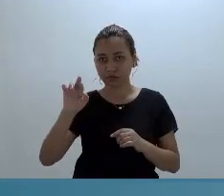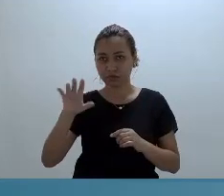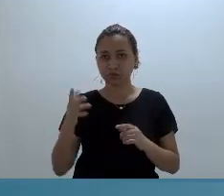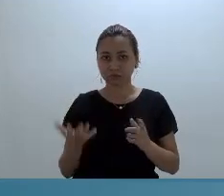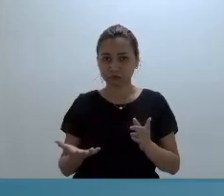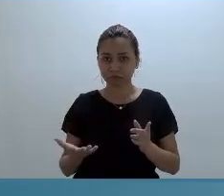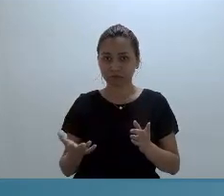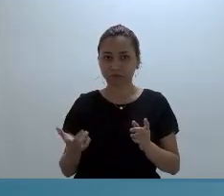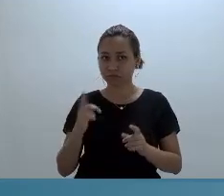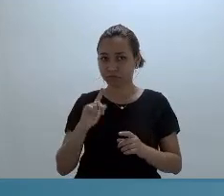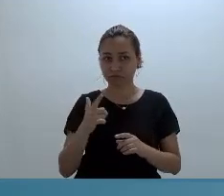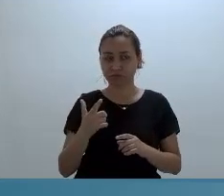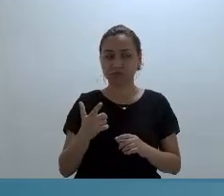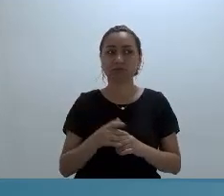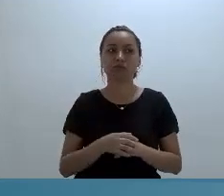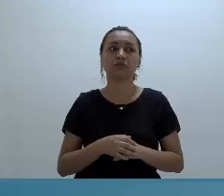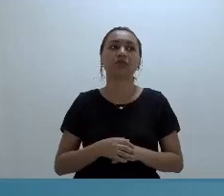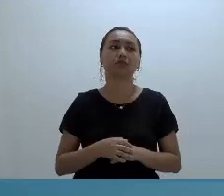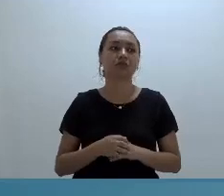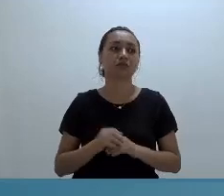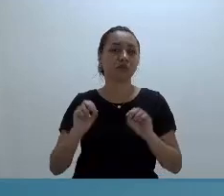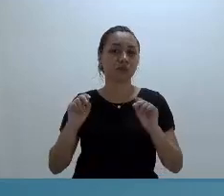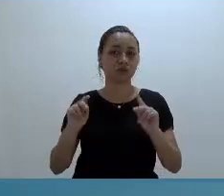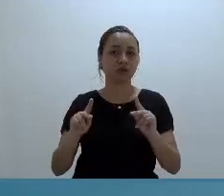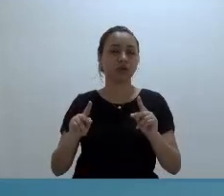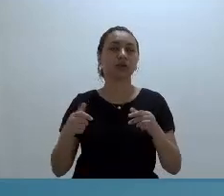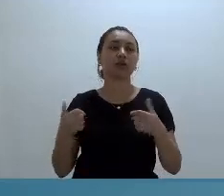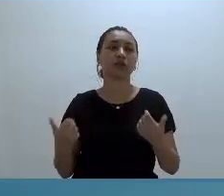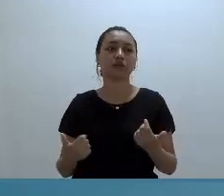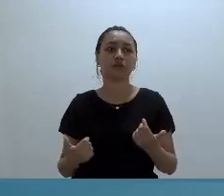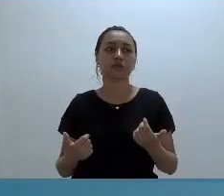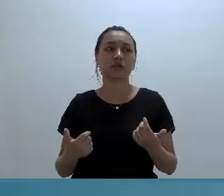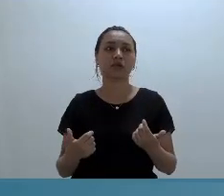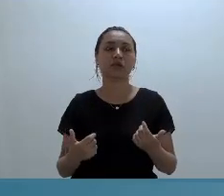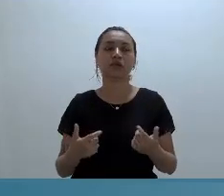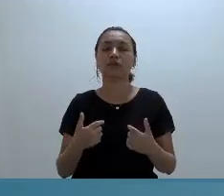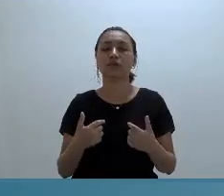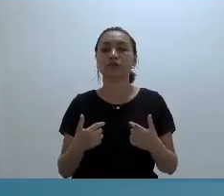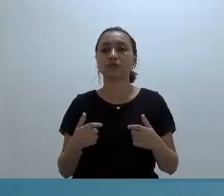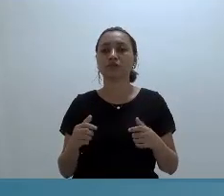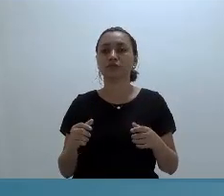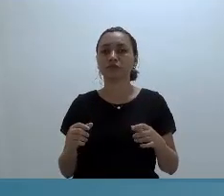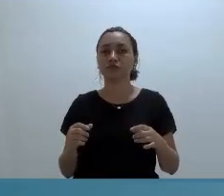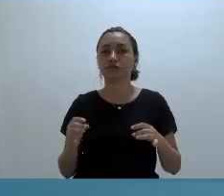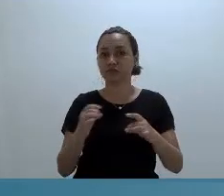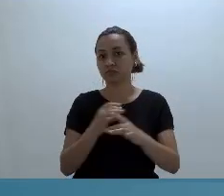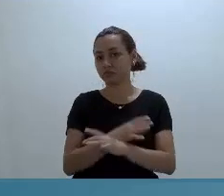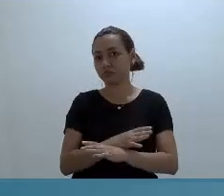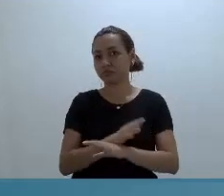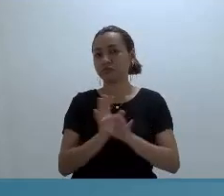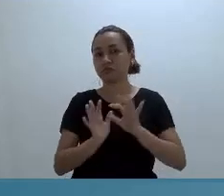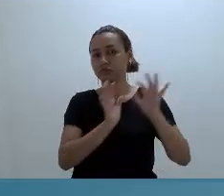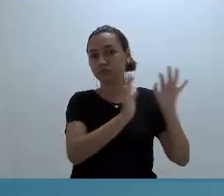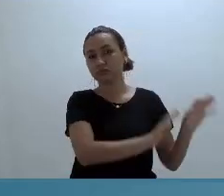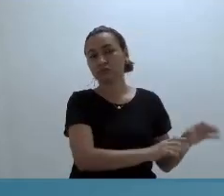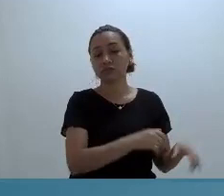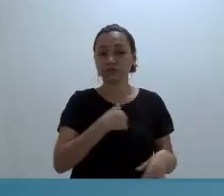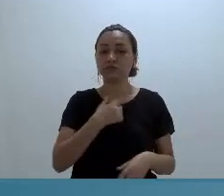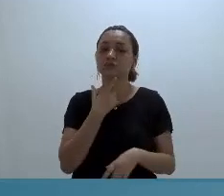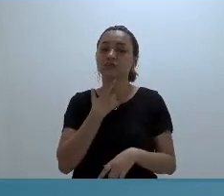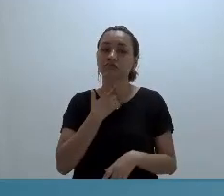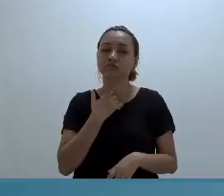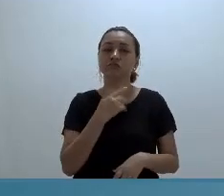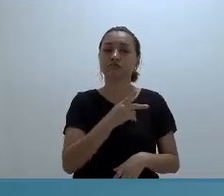Zimbardo. Eu quero saudar e agradecer a sua presidência, desejar a você esse sucesso. Você já se encontra aqui há algum